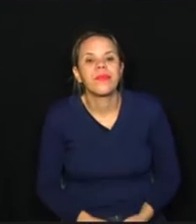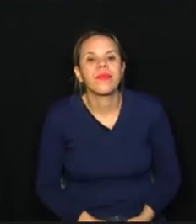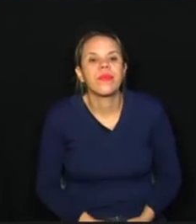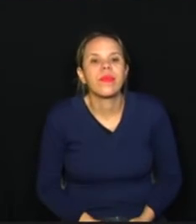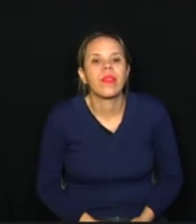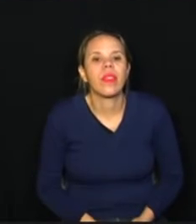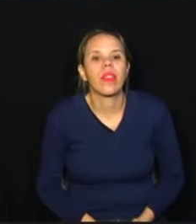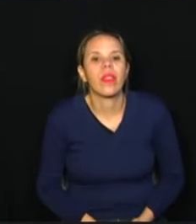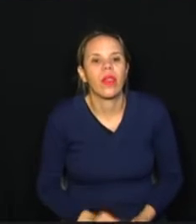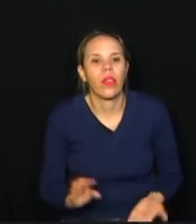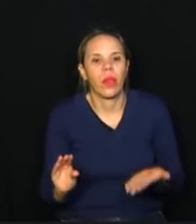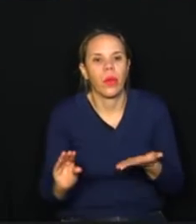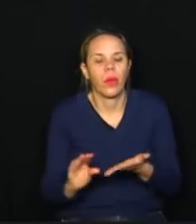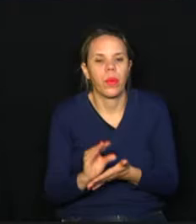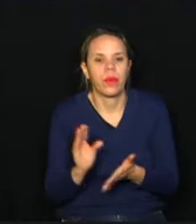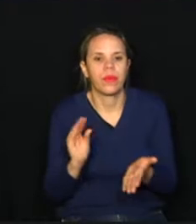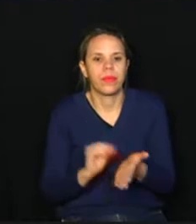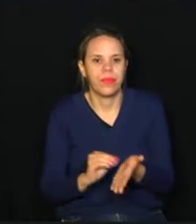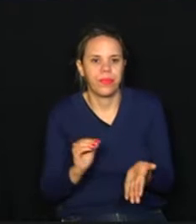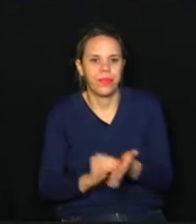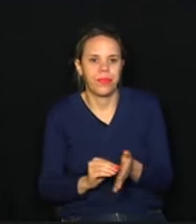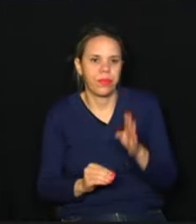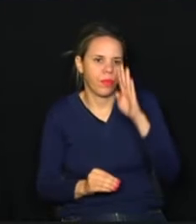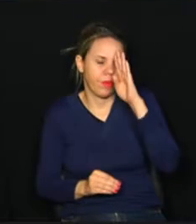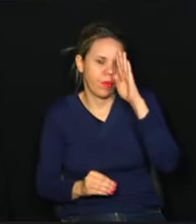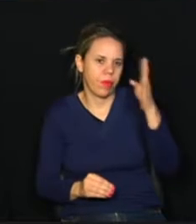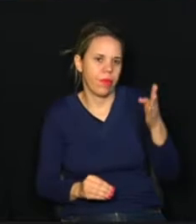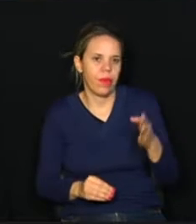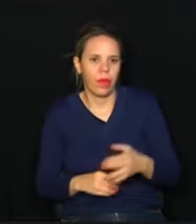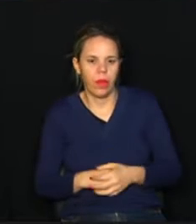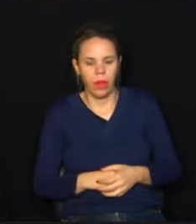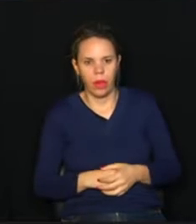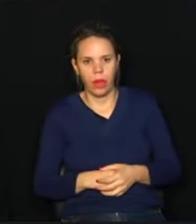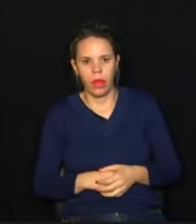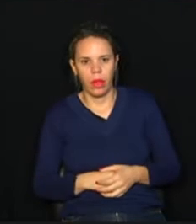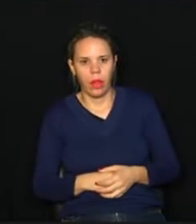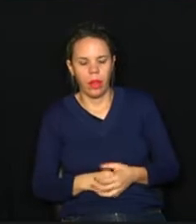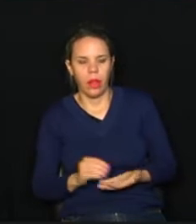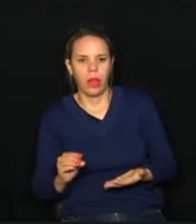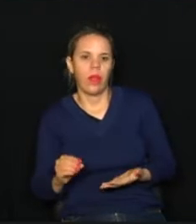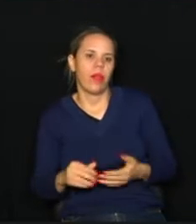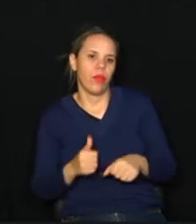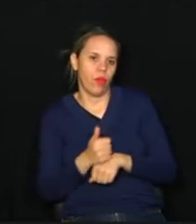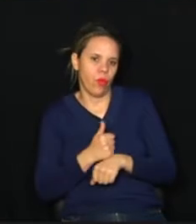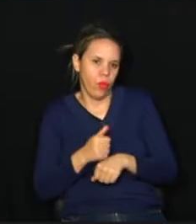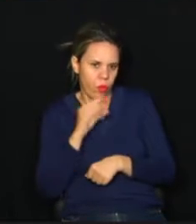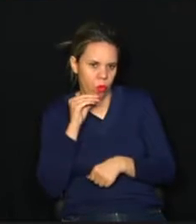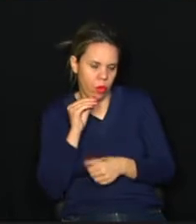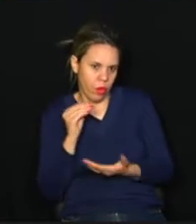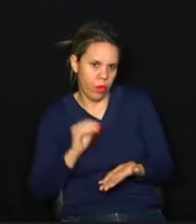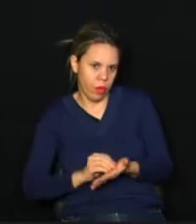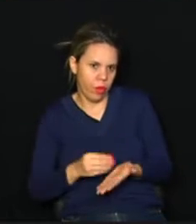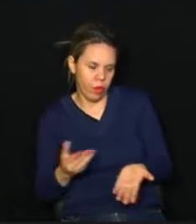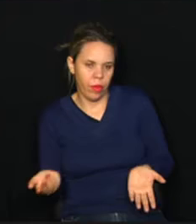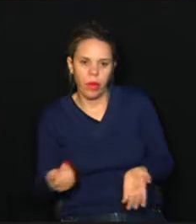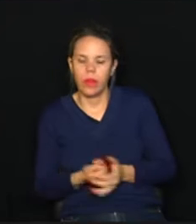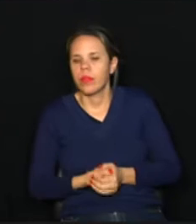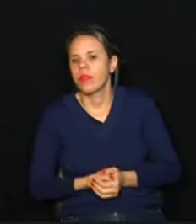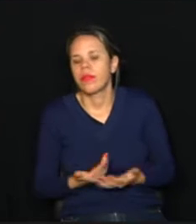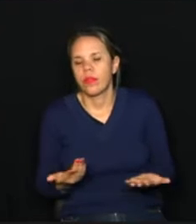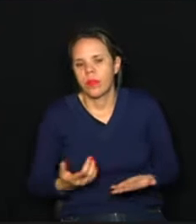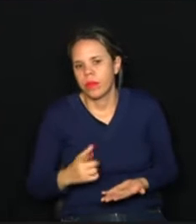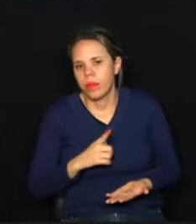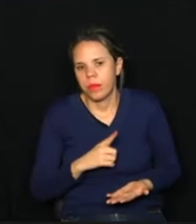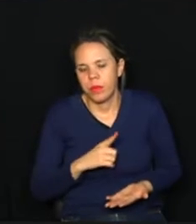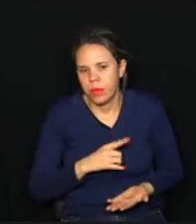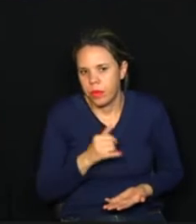o investimento cessou, e principalmente do setor de recursos humanos, né? Hoje nós temos, por